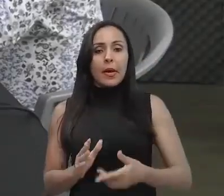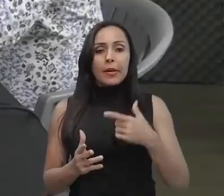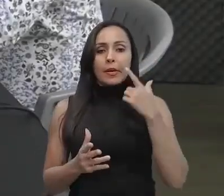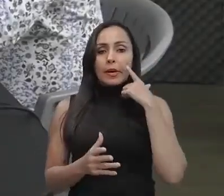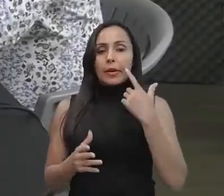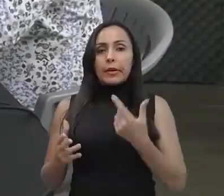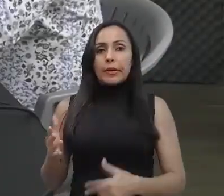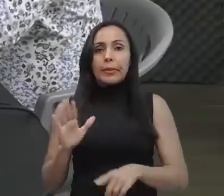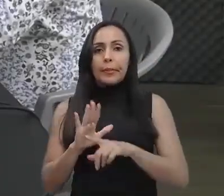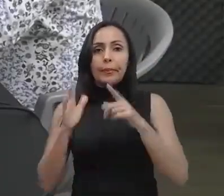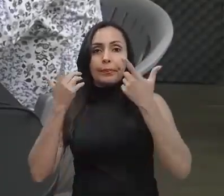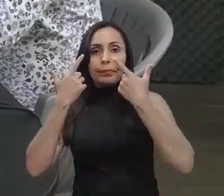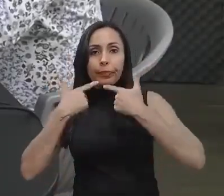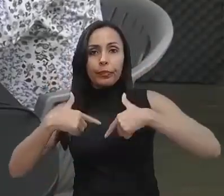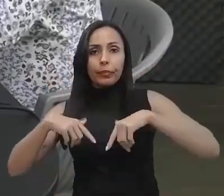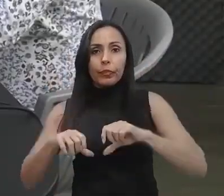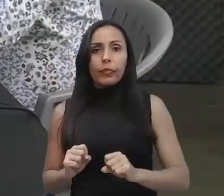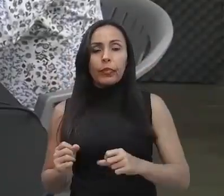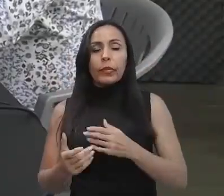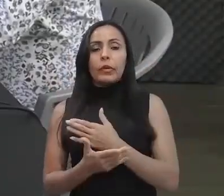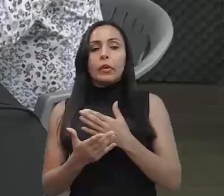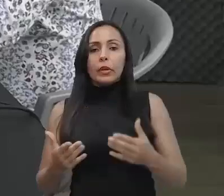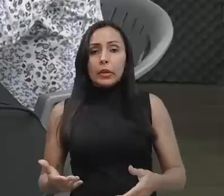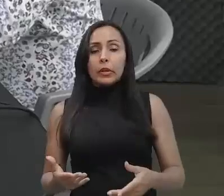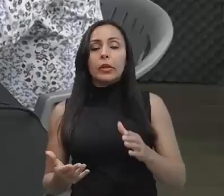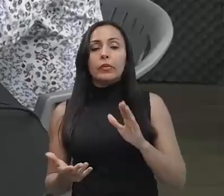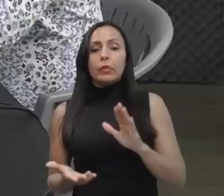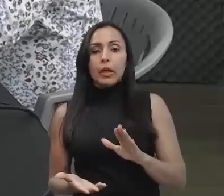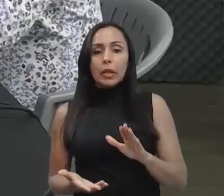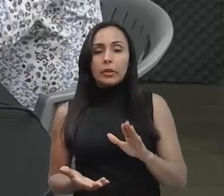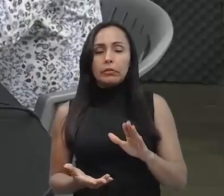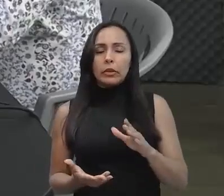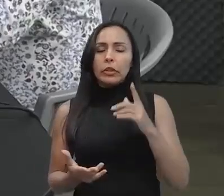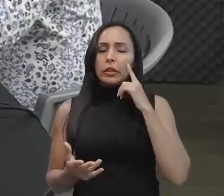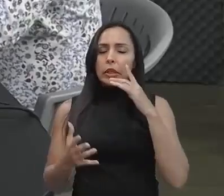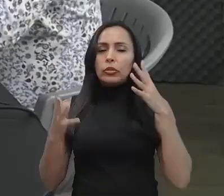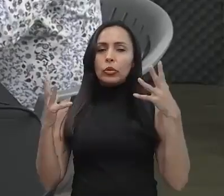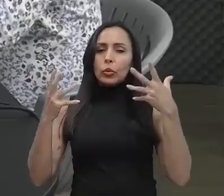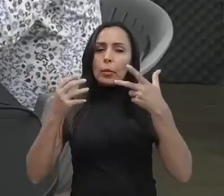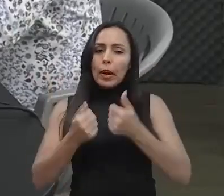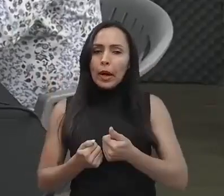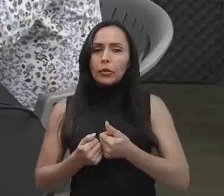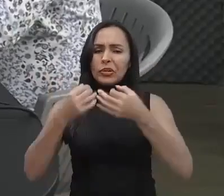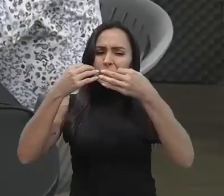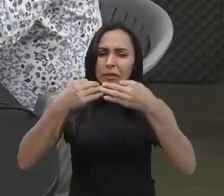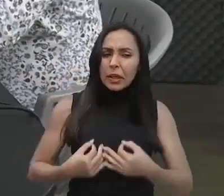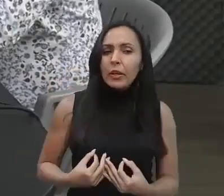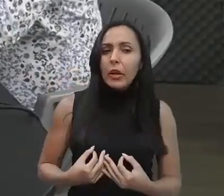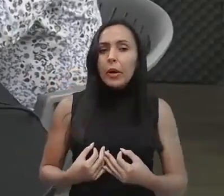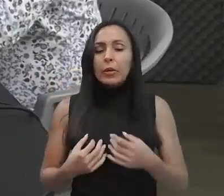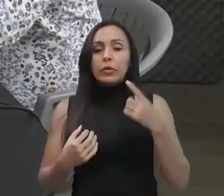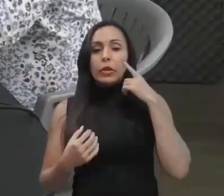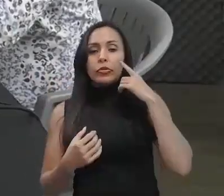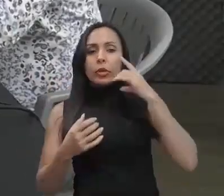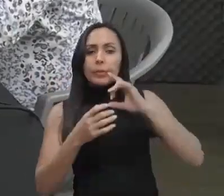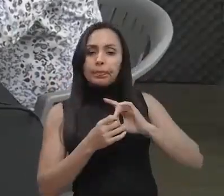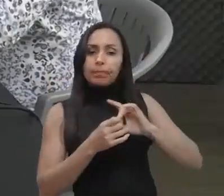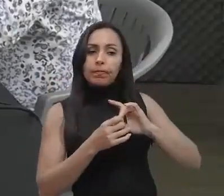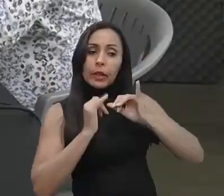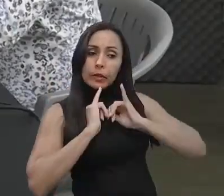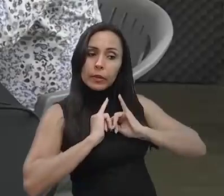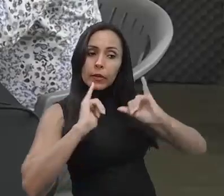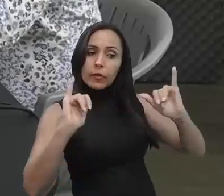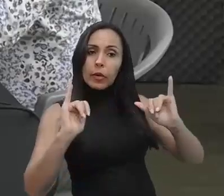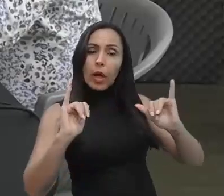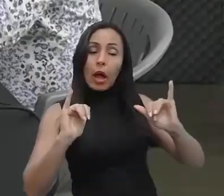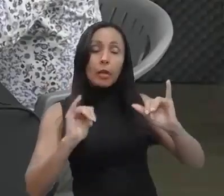posso usar porque o pessoal vai interpretar assim sabe então a gente deixar tudo muito amarradinho para quando a gente saltar não ter não